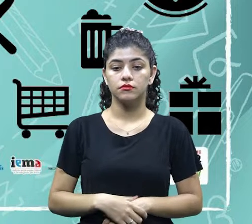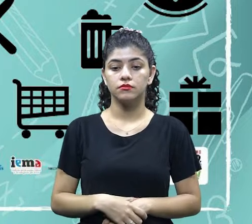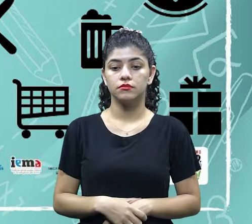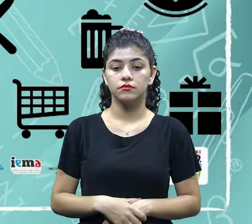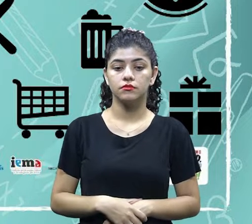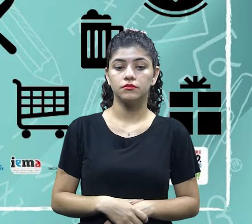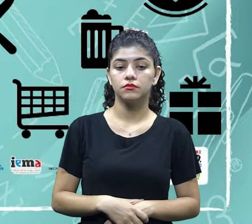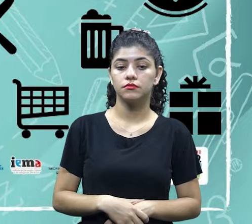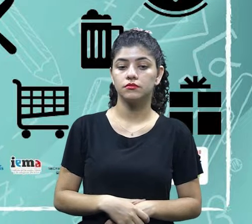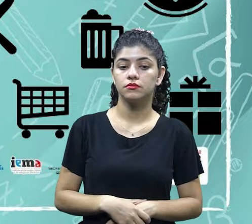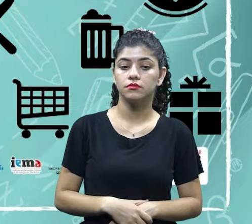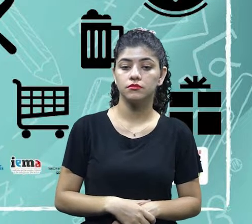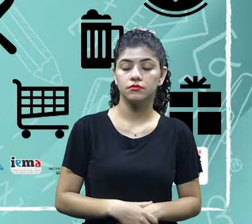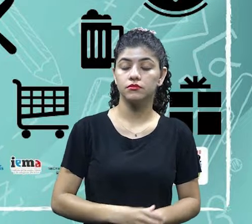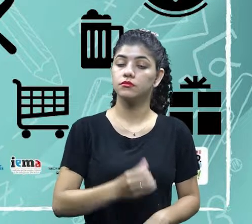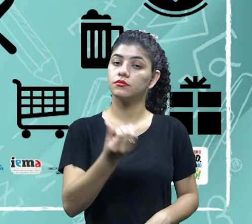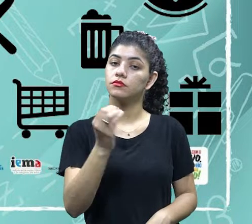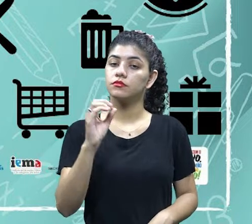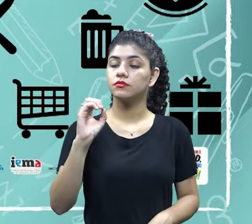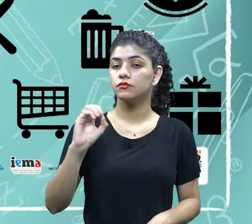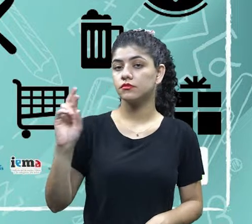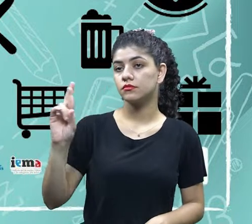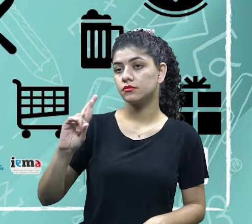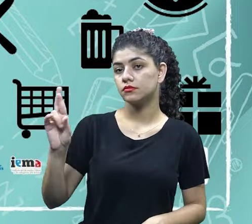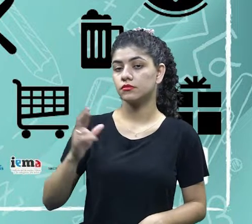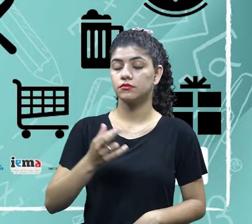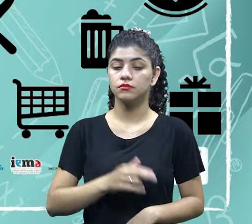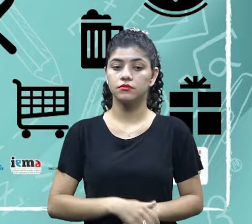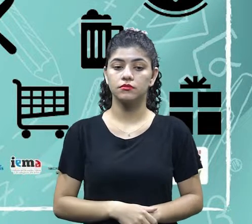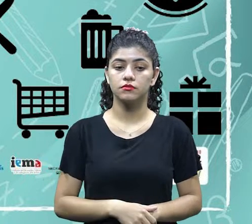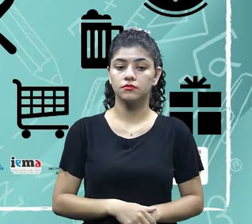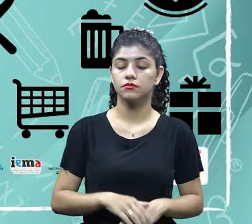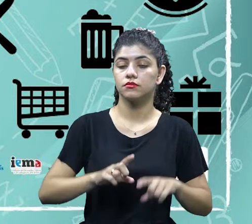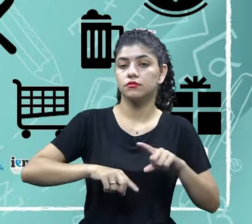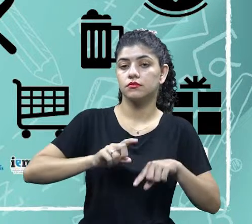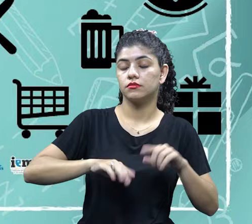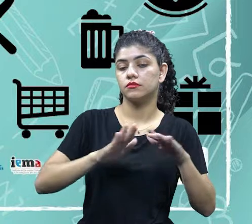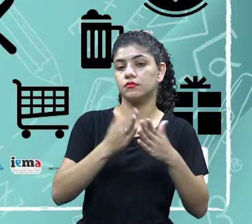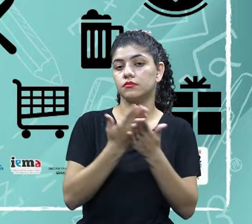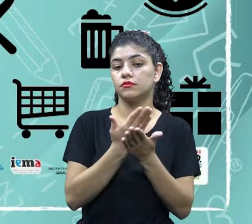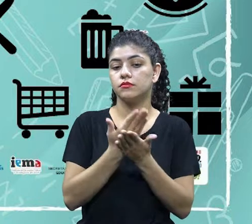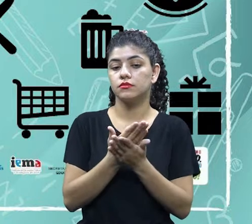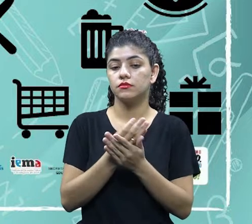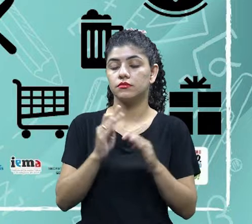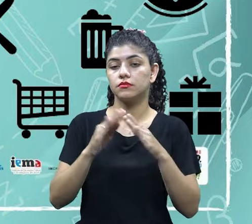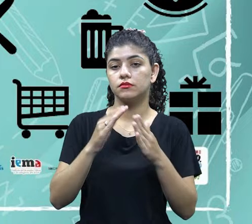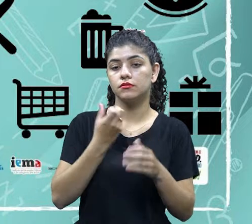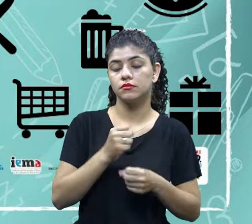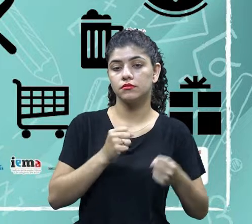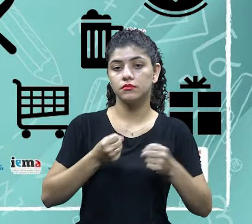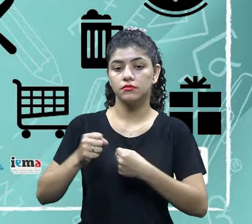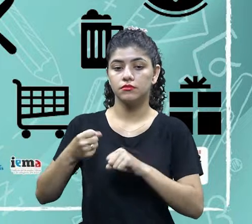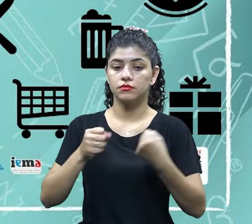telefone 1.110, água R$ 60, internet R$ 100, material escolar R$ 60, material de